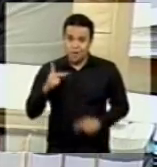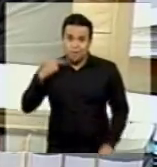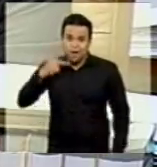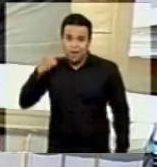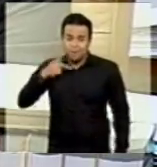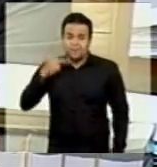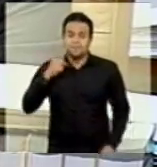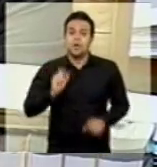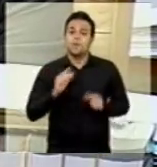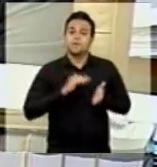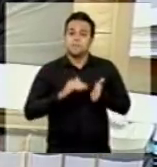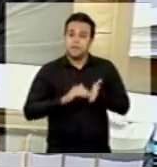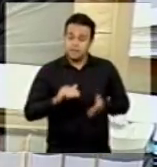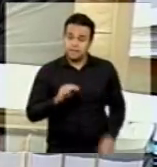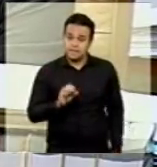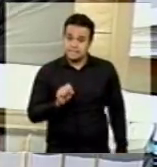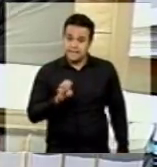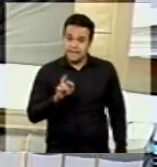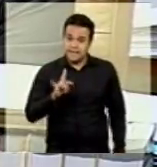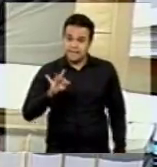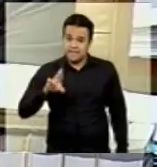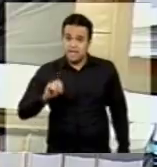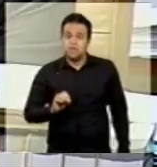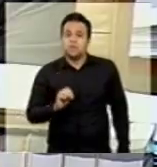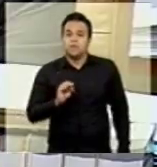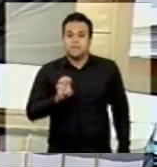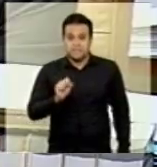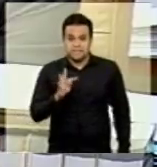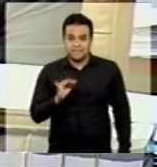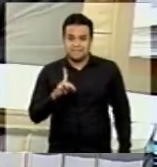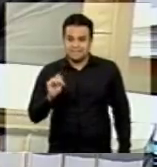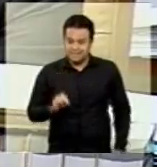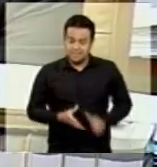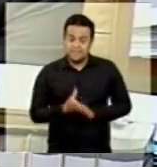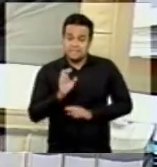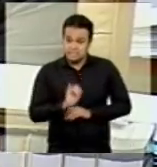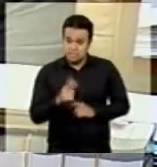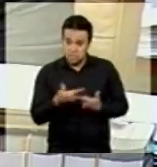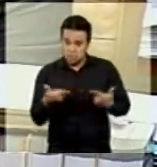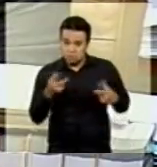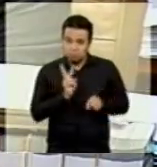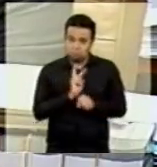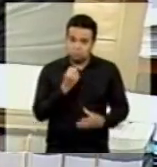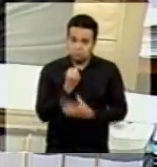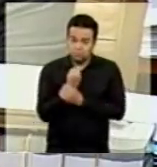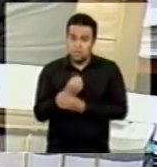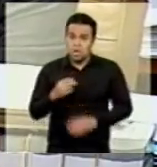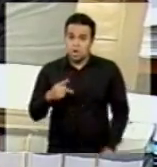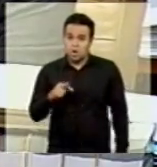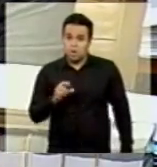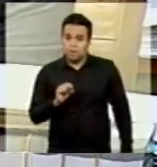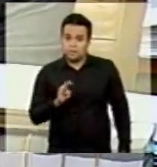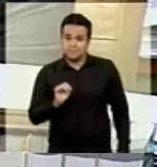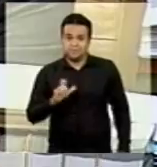na função de secretário de Estado. Não estando o parlamentar amparado pela imunidade processual